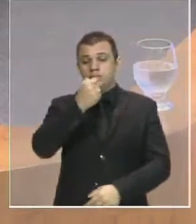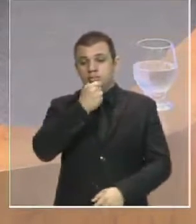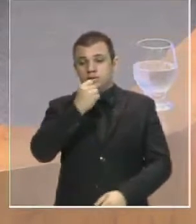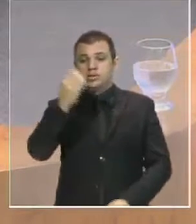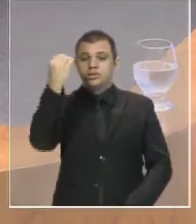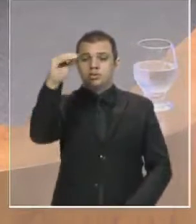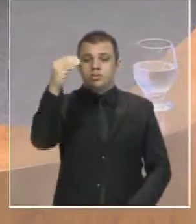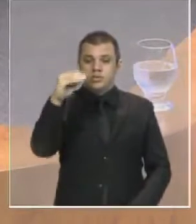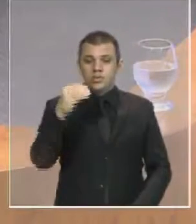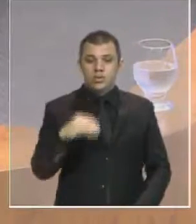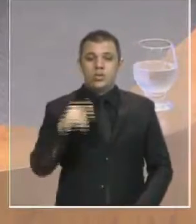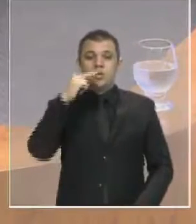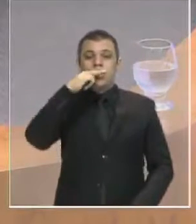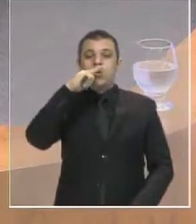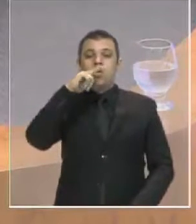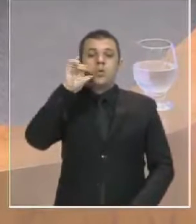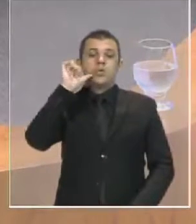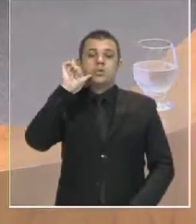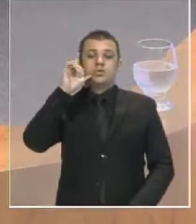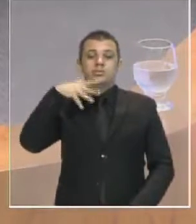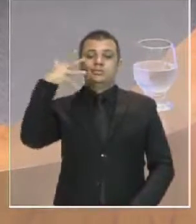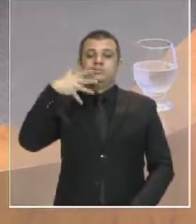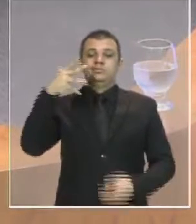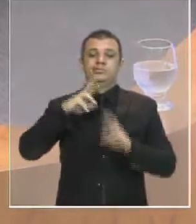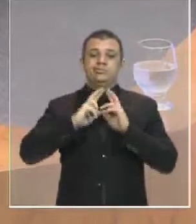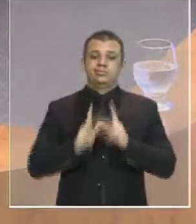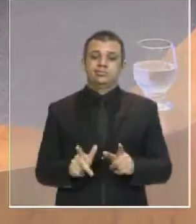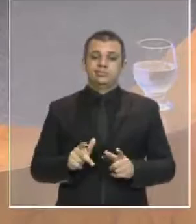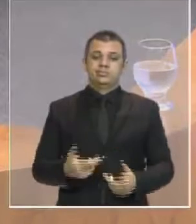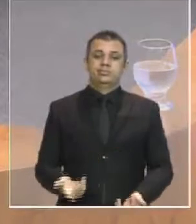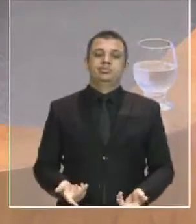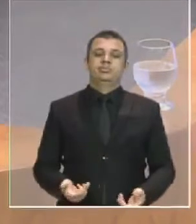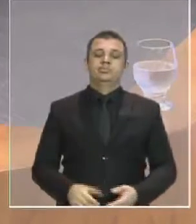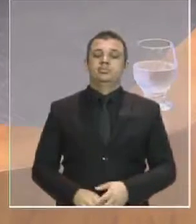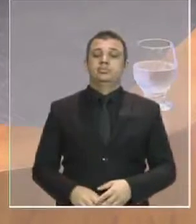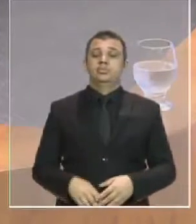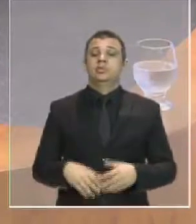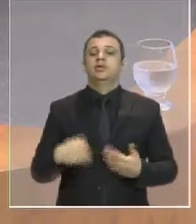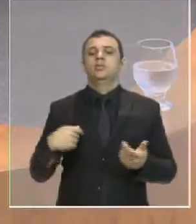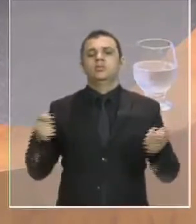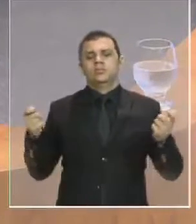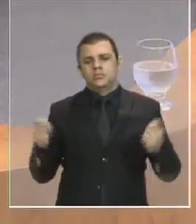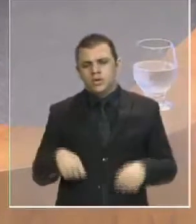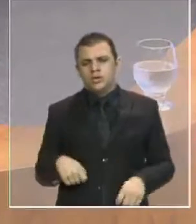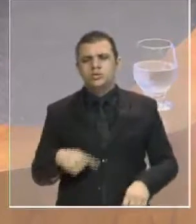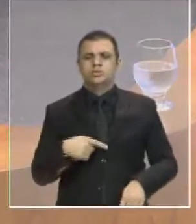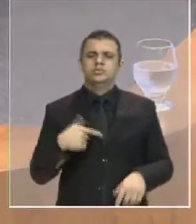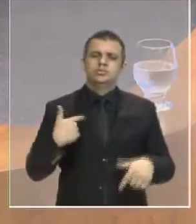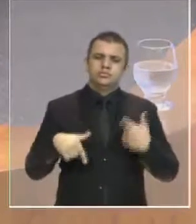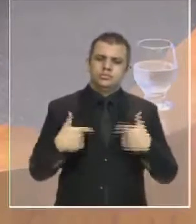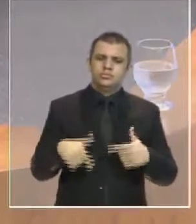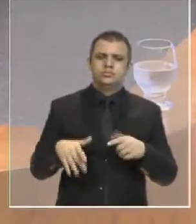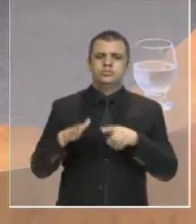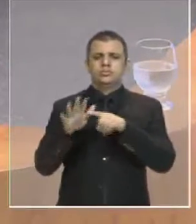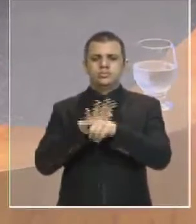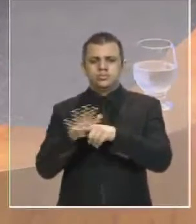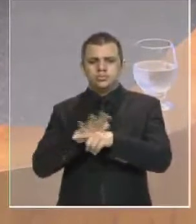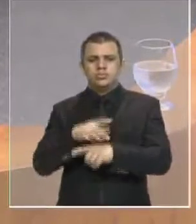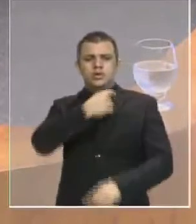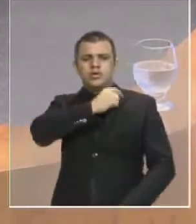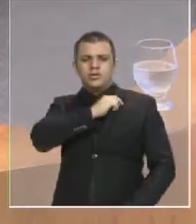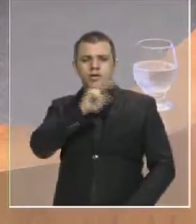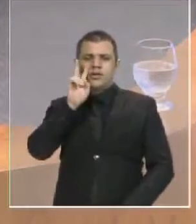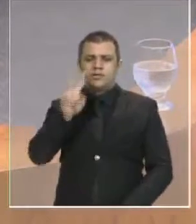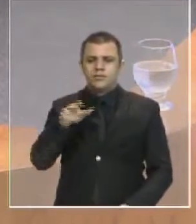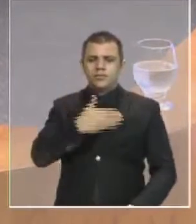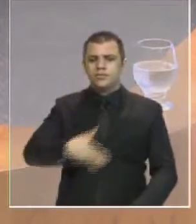forma ontem aqui. Oportunidade de realmente trabalhar de fiscalizar e de fazer com que o governo do Estado